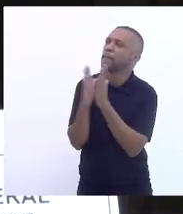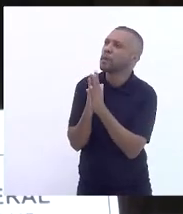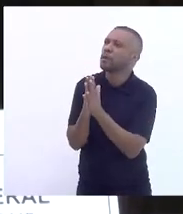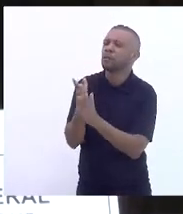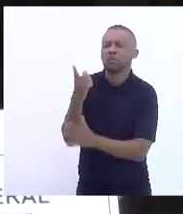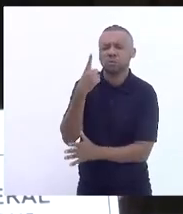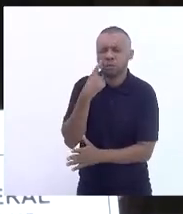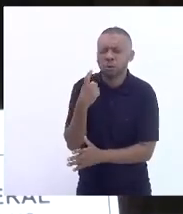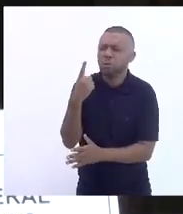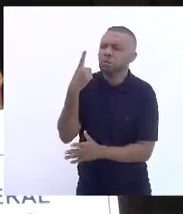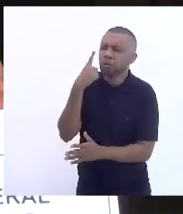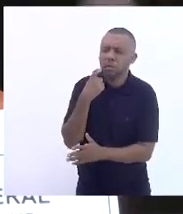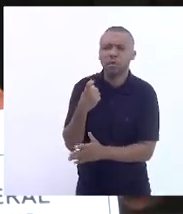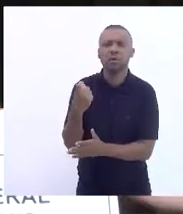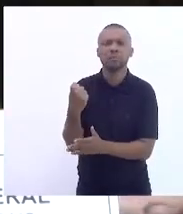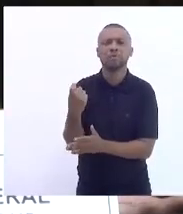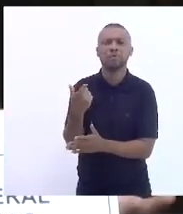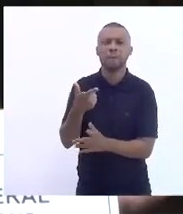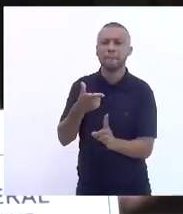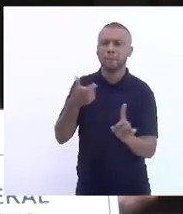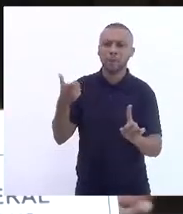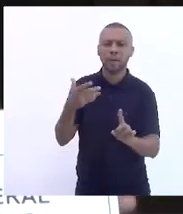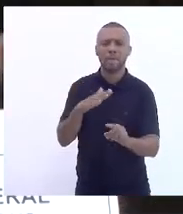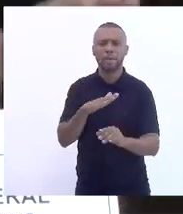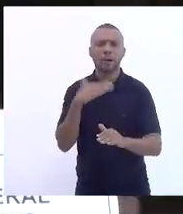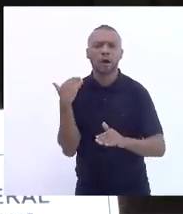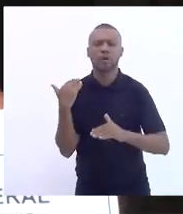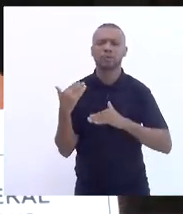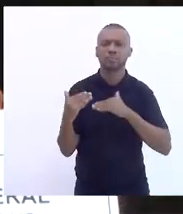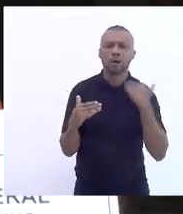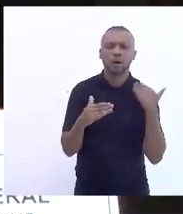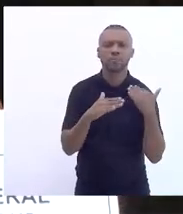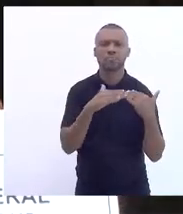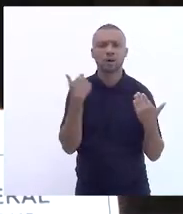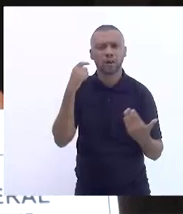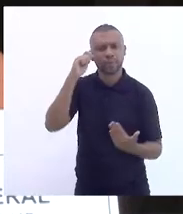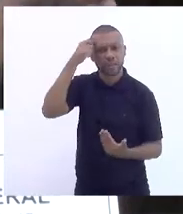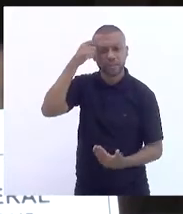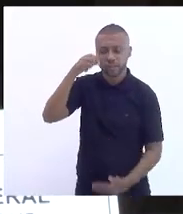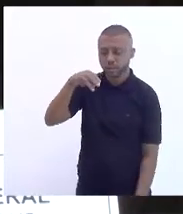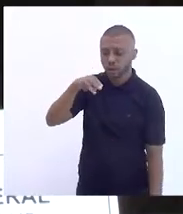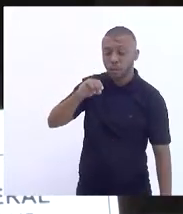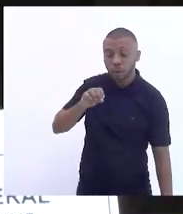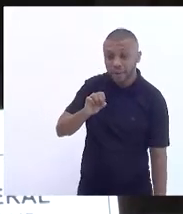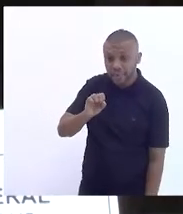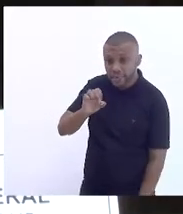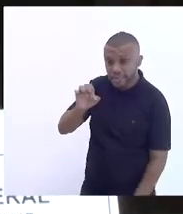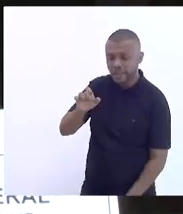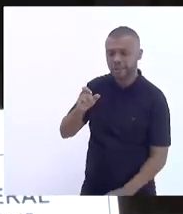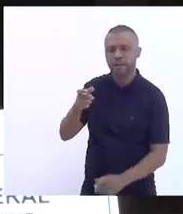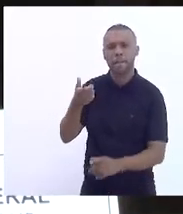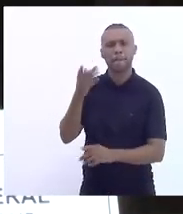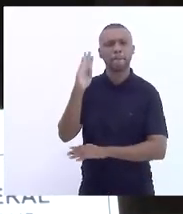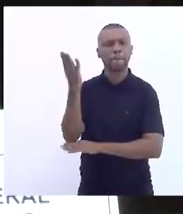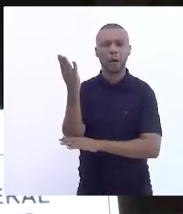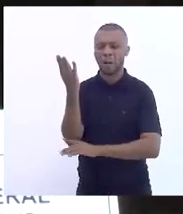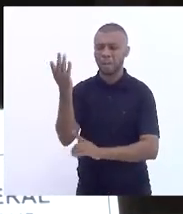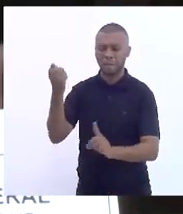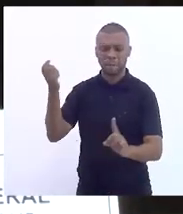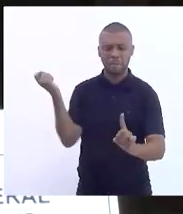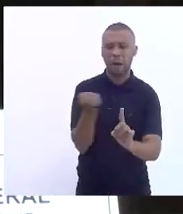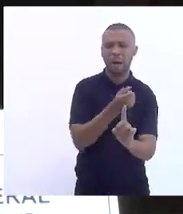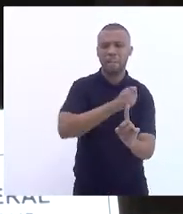a execução de tantos copos pretos moisea é executado a pauladas no Rio de